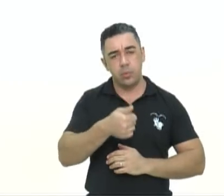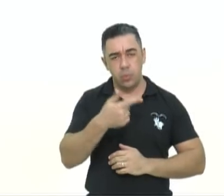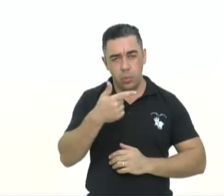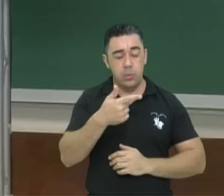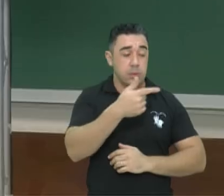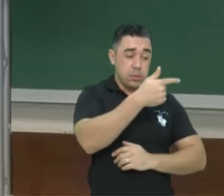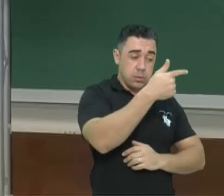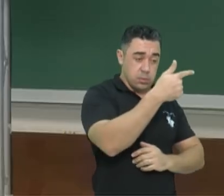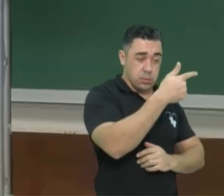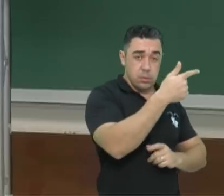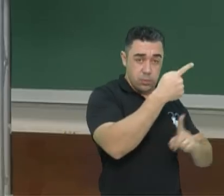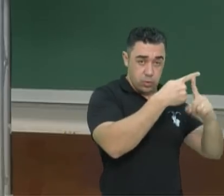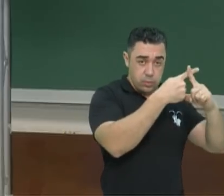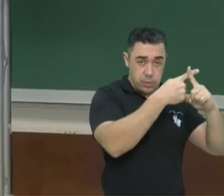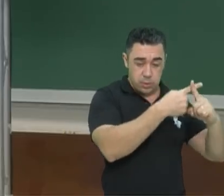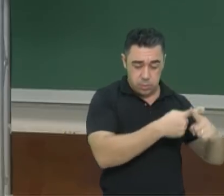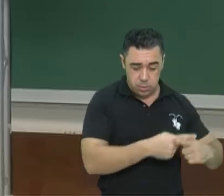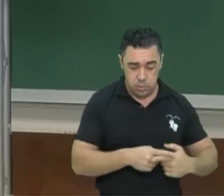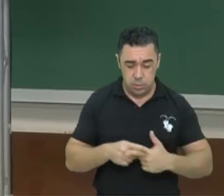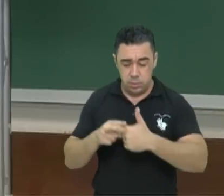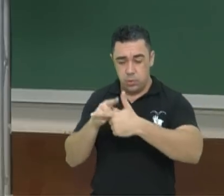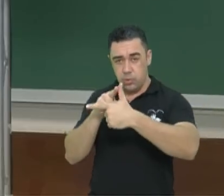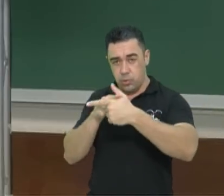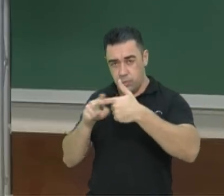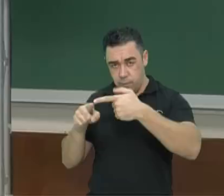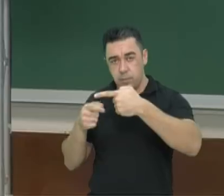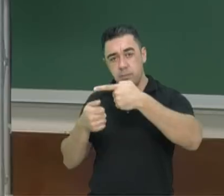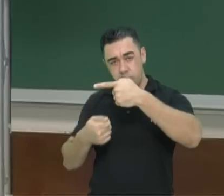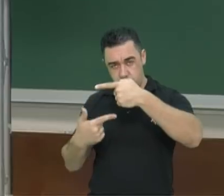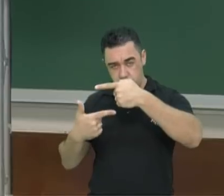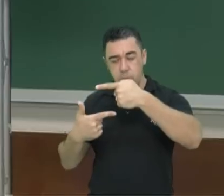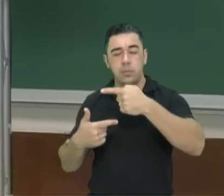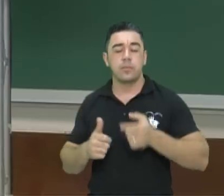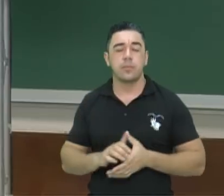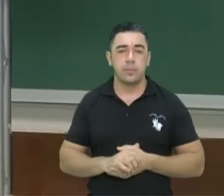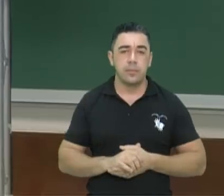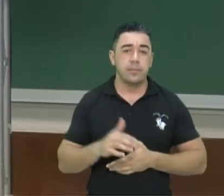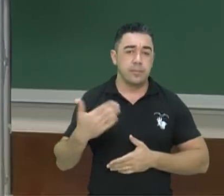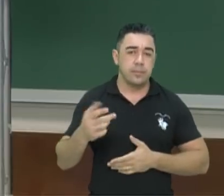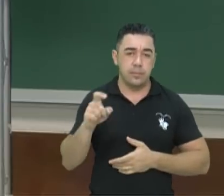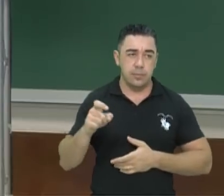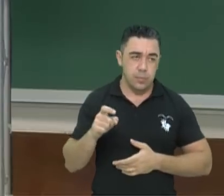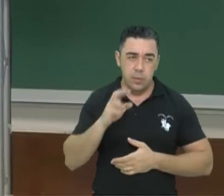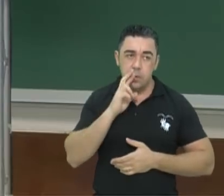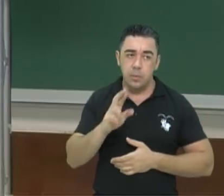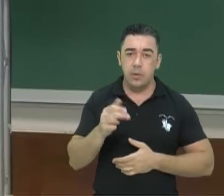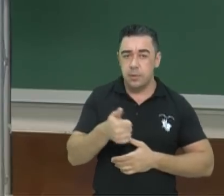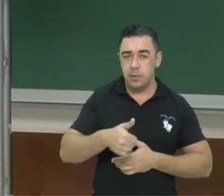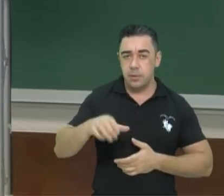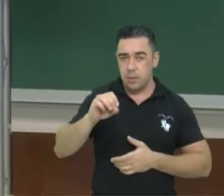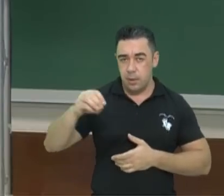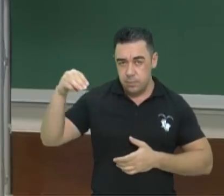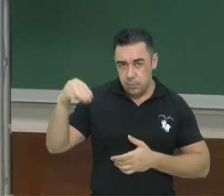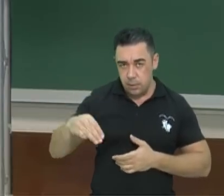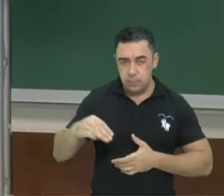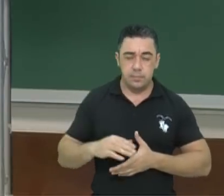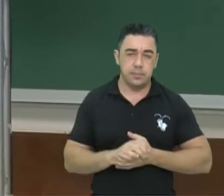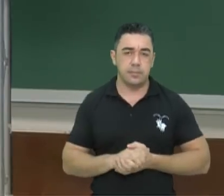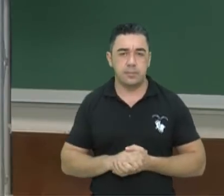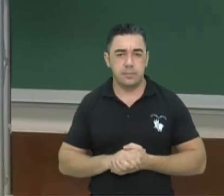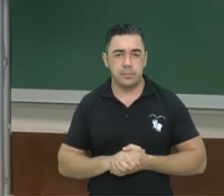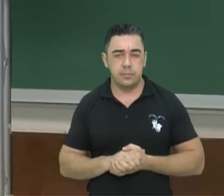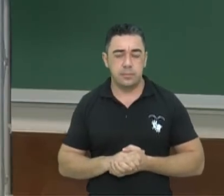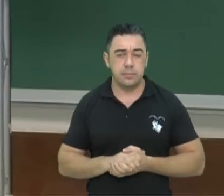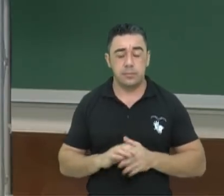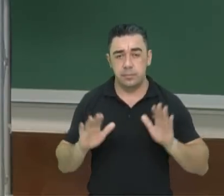estava multiplicando, passou dividindo. Logo, então, o meu x, ele vale 10.